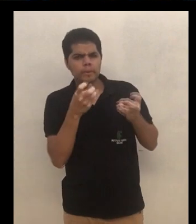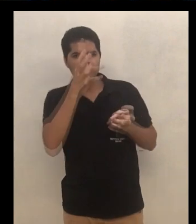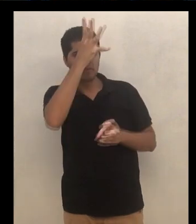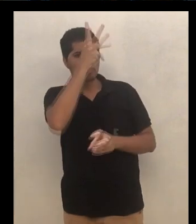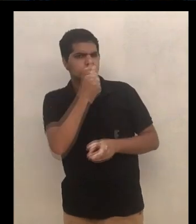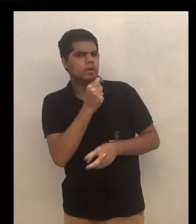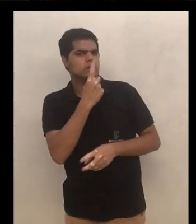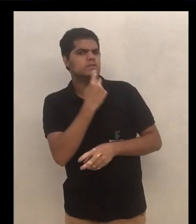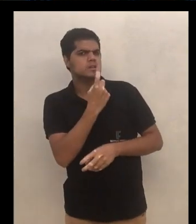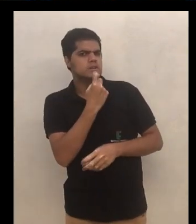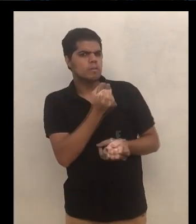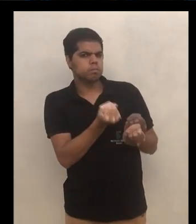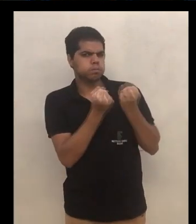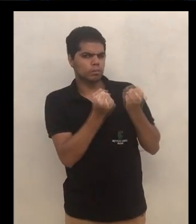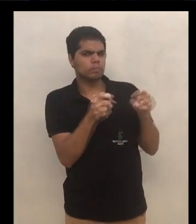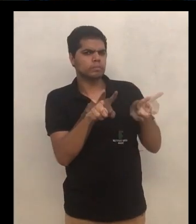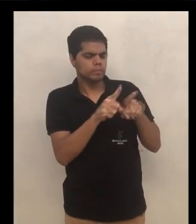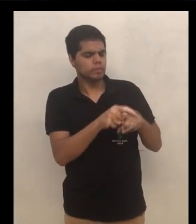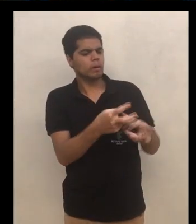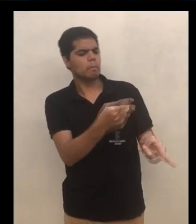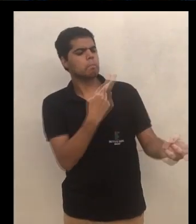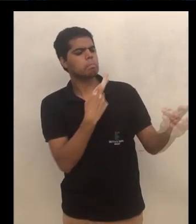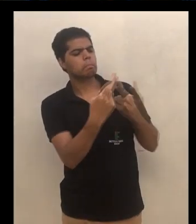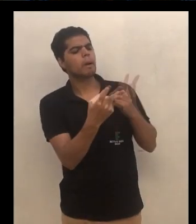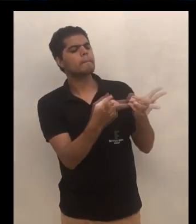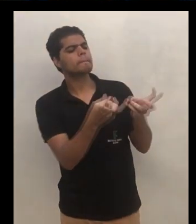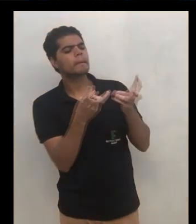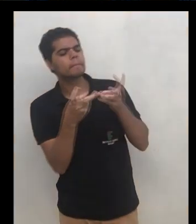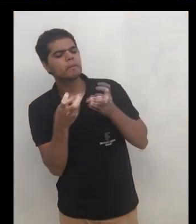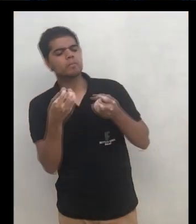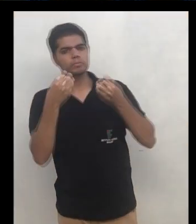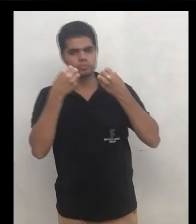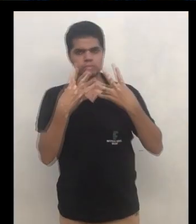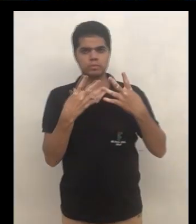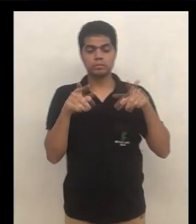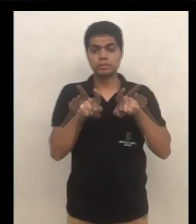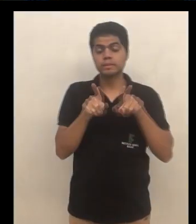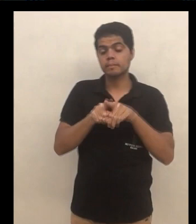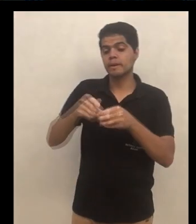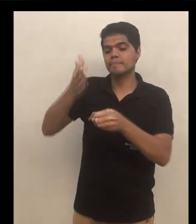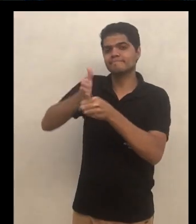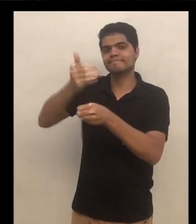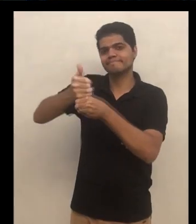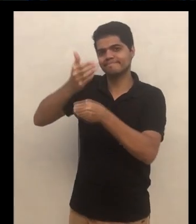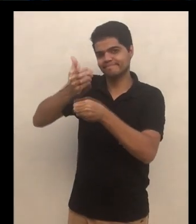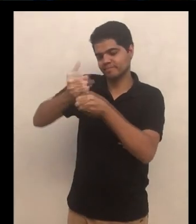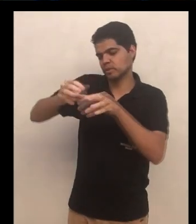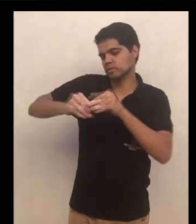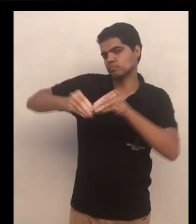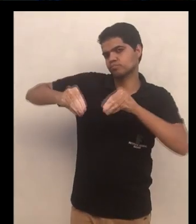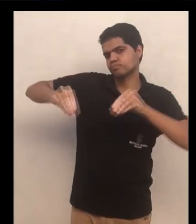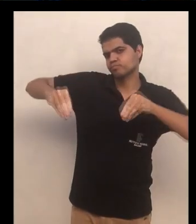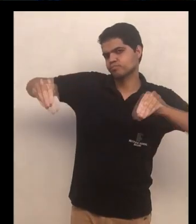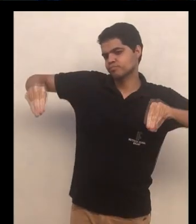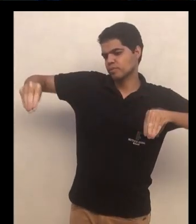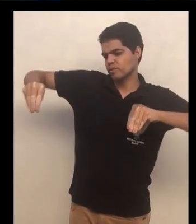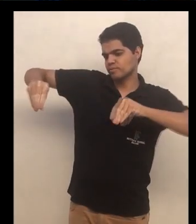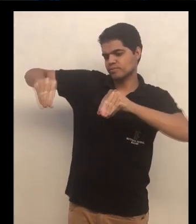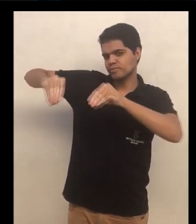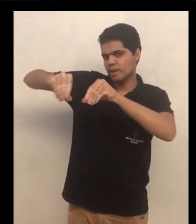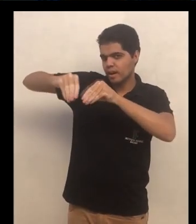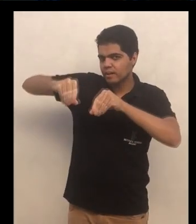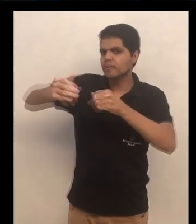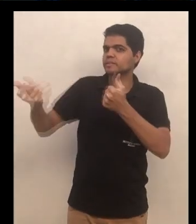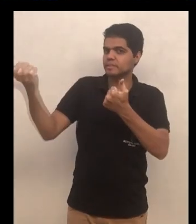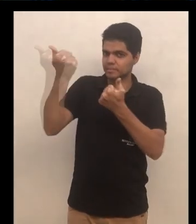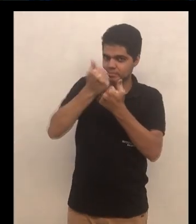muito bons. A rama da batata pode ser utilizada, você colocando no pasto, ou você também fazendo farelo. A